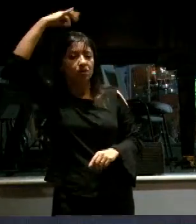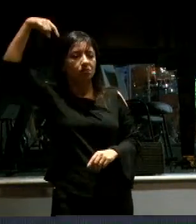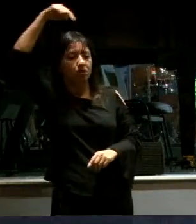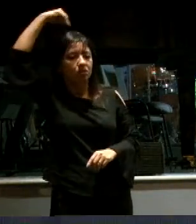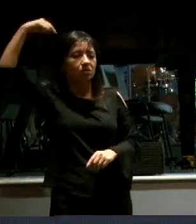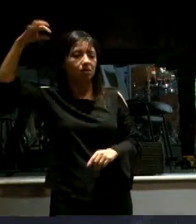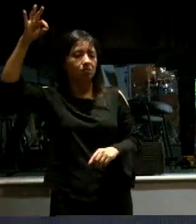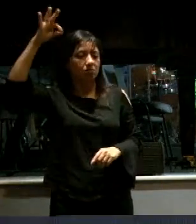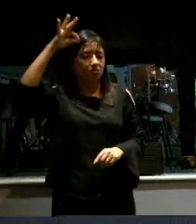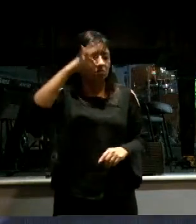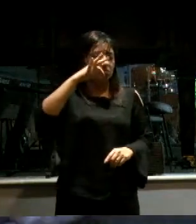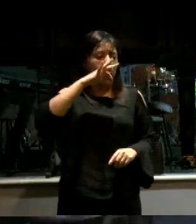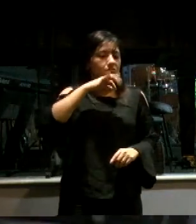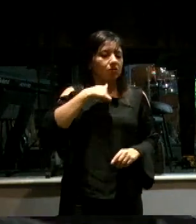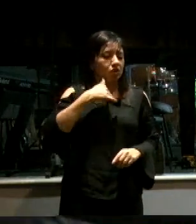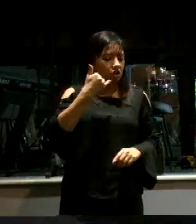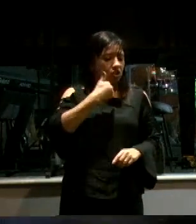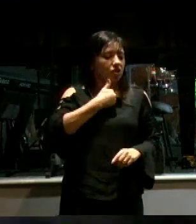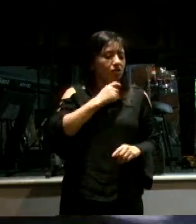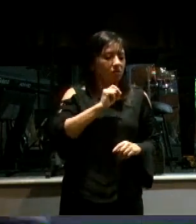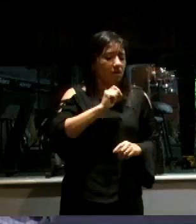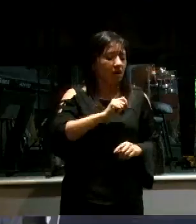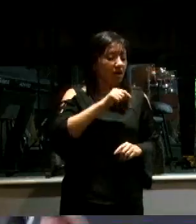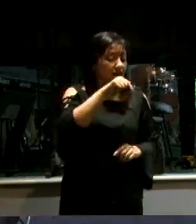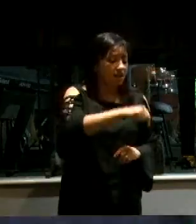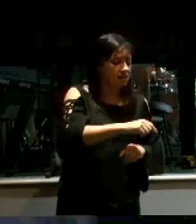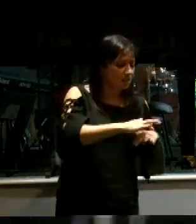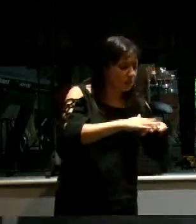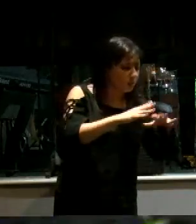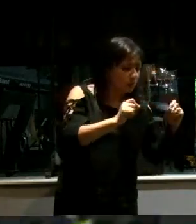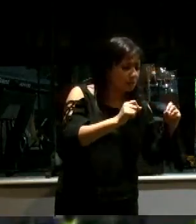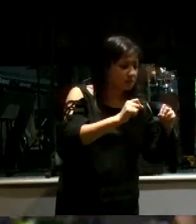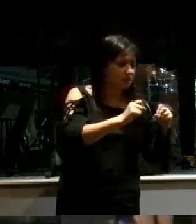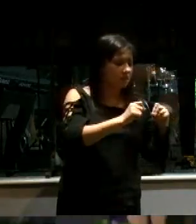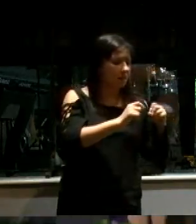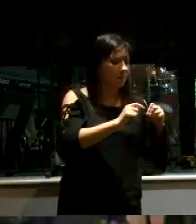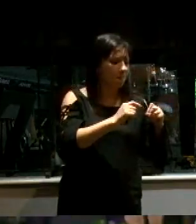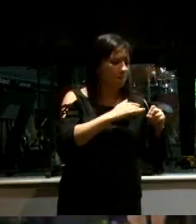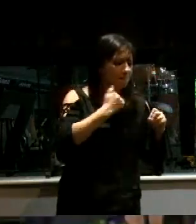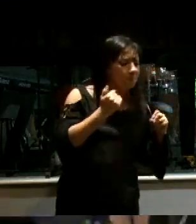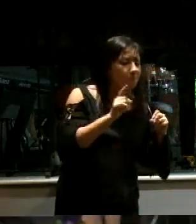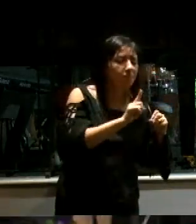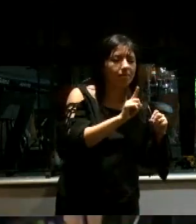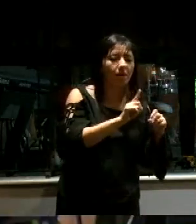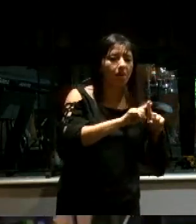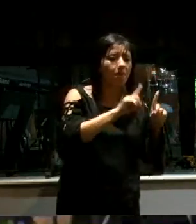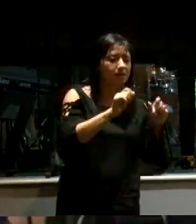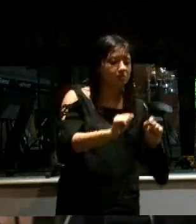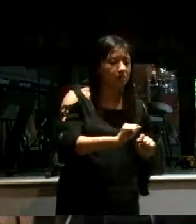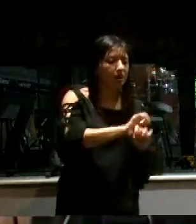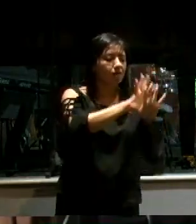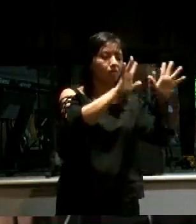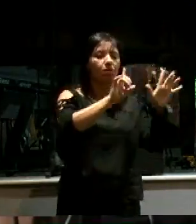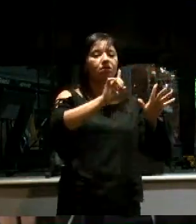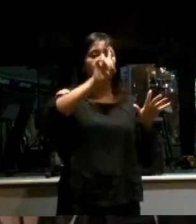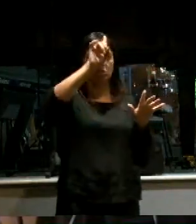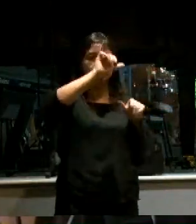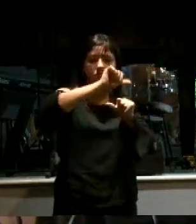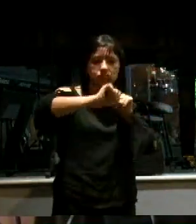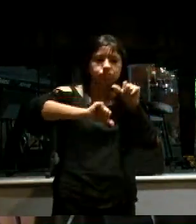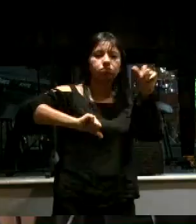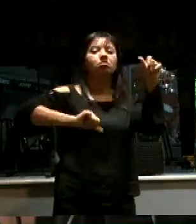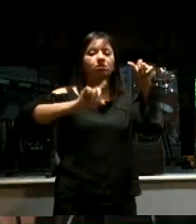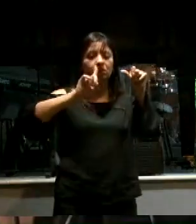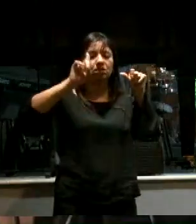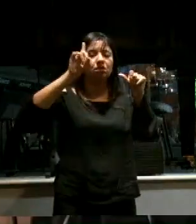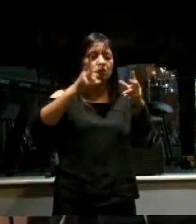Deus. Quando nós chegamos na casa do meu pai, todos os irmãos, e contamos para ele,